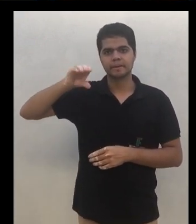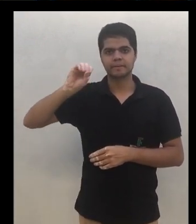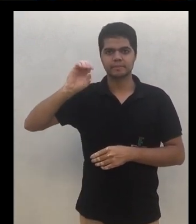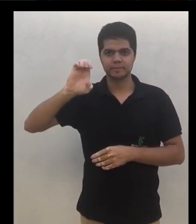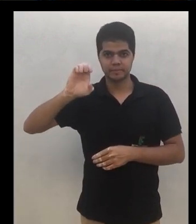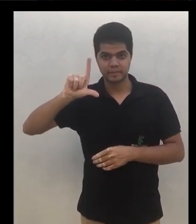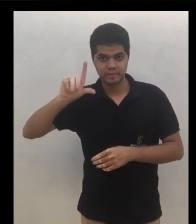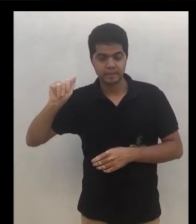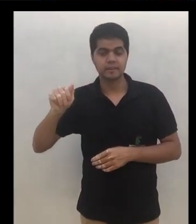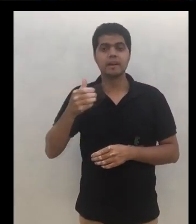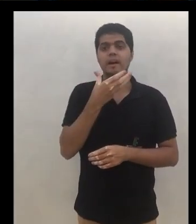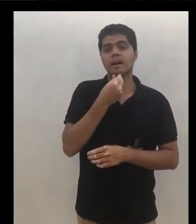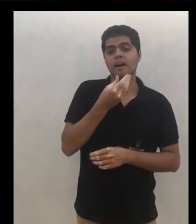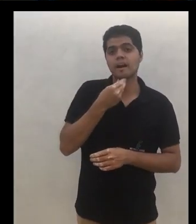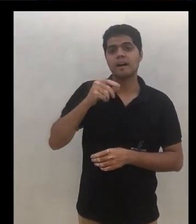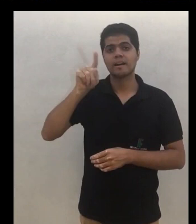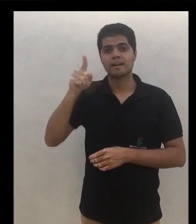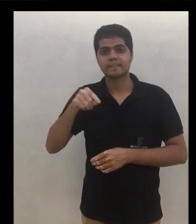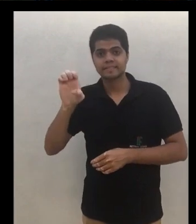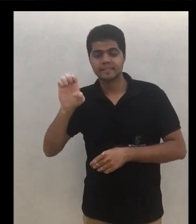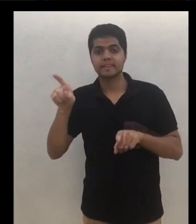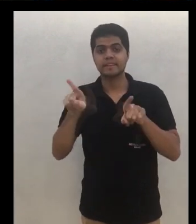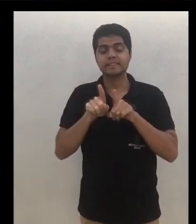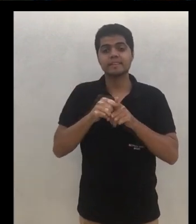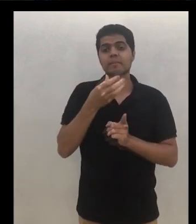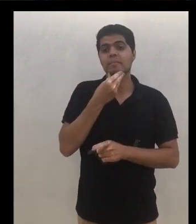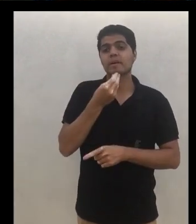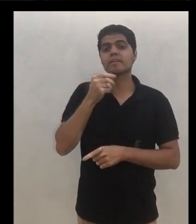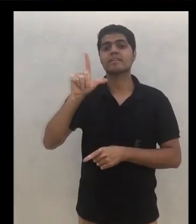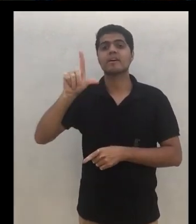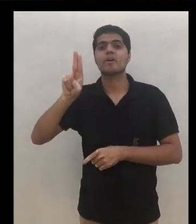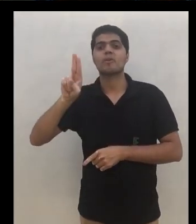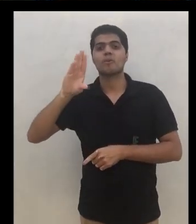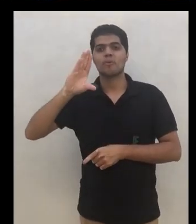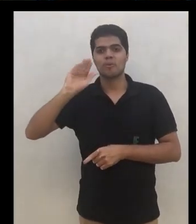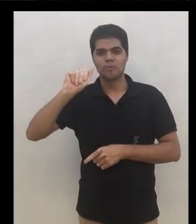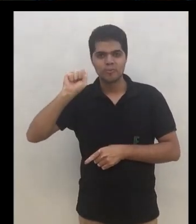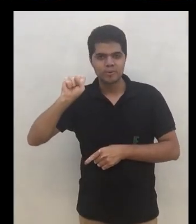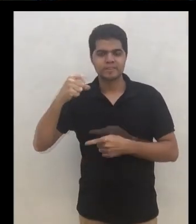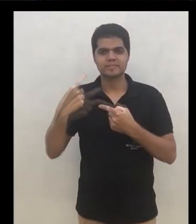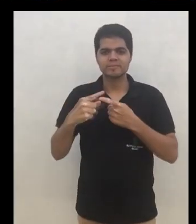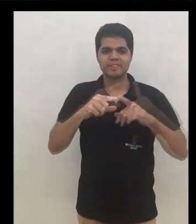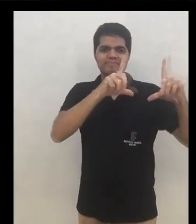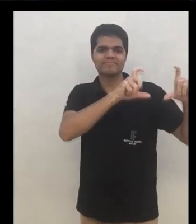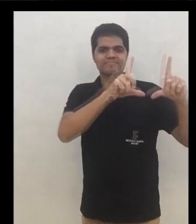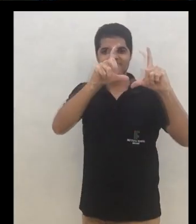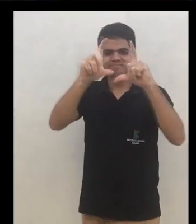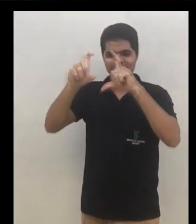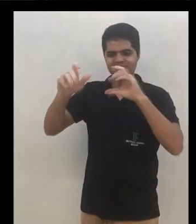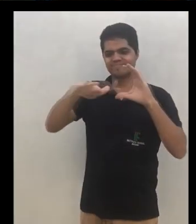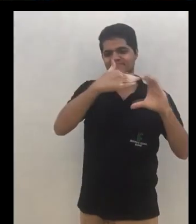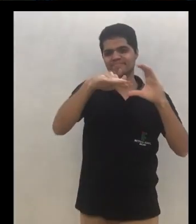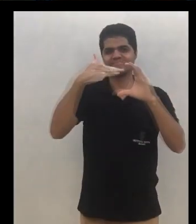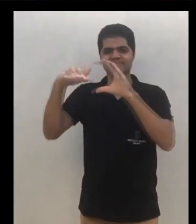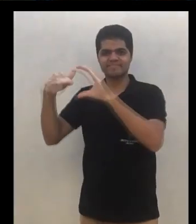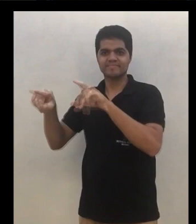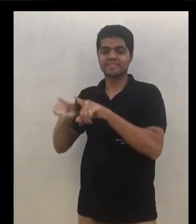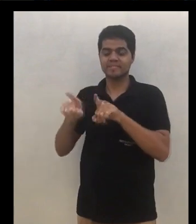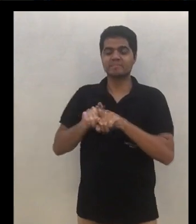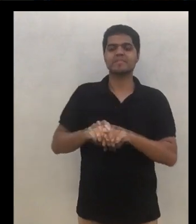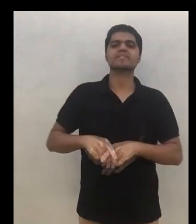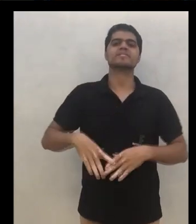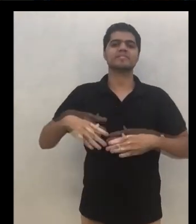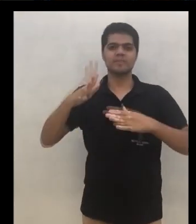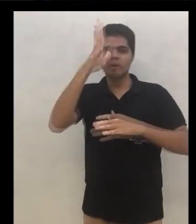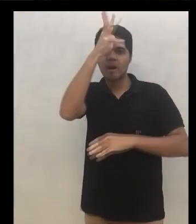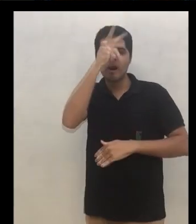as fotos, e Lucas também, gente, que está criando a BR, né, 051, e eles que criam o pescoço